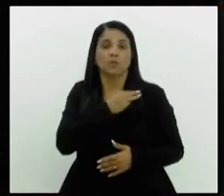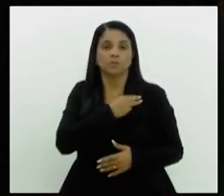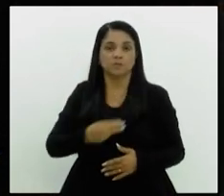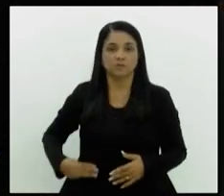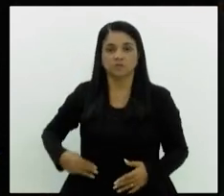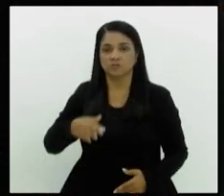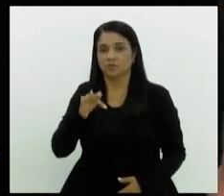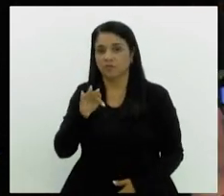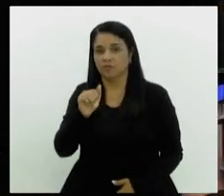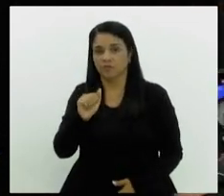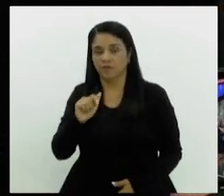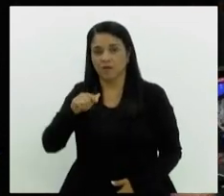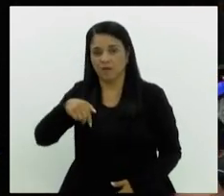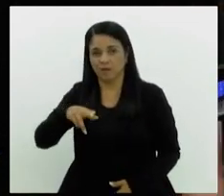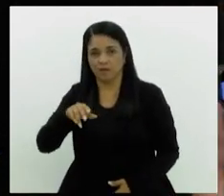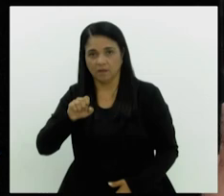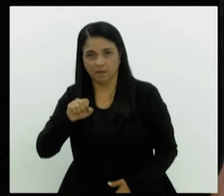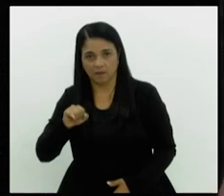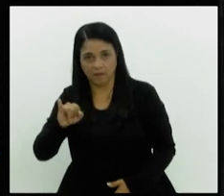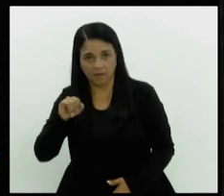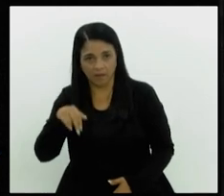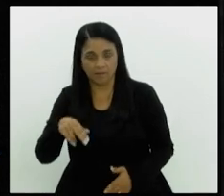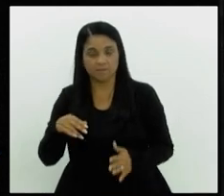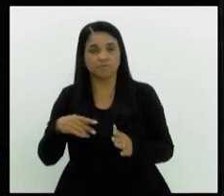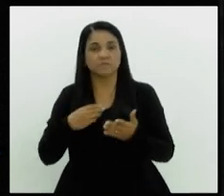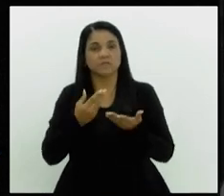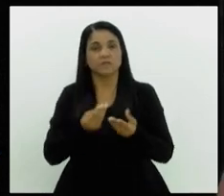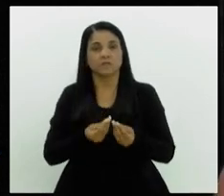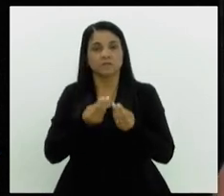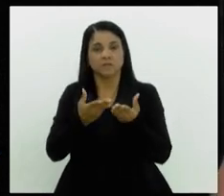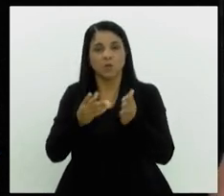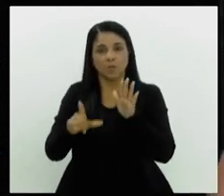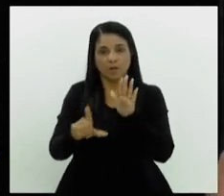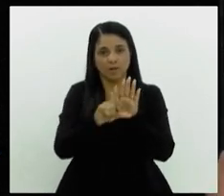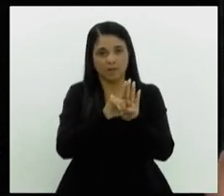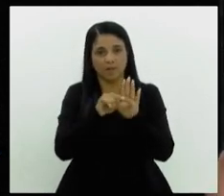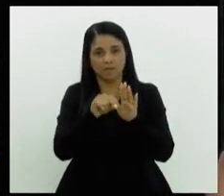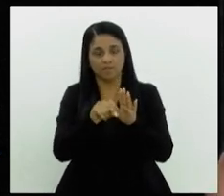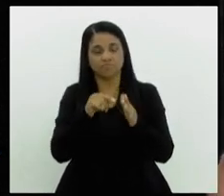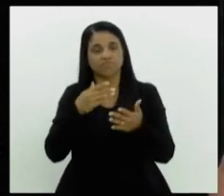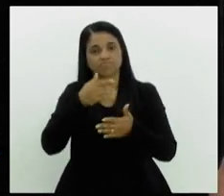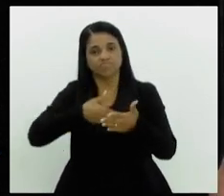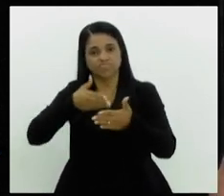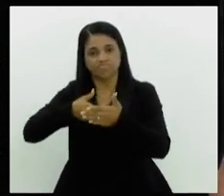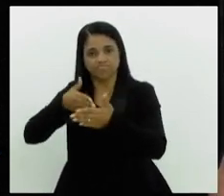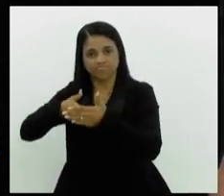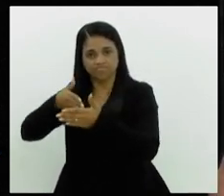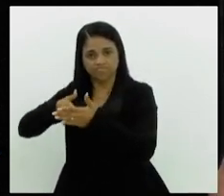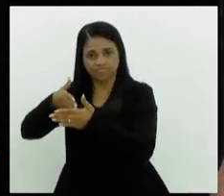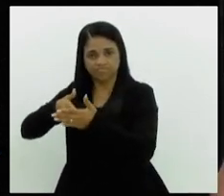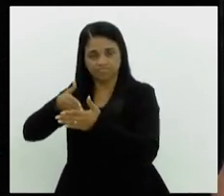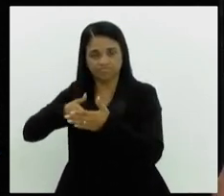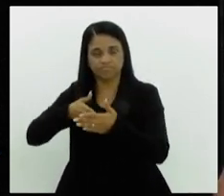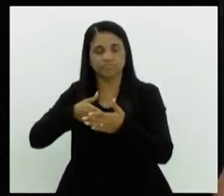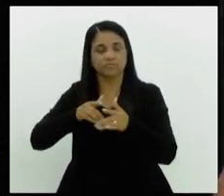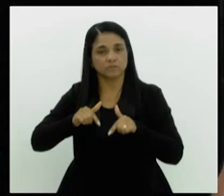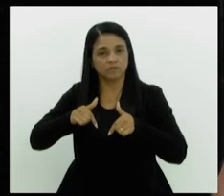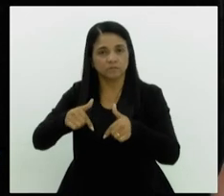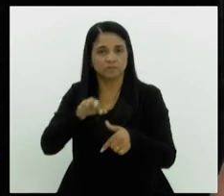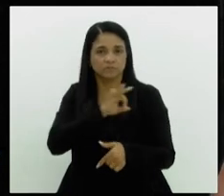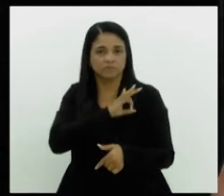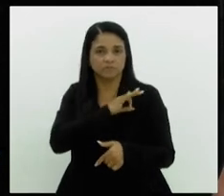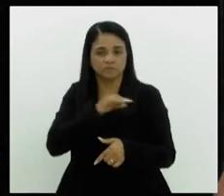Fachin, concedeu uma liminar restringindo as operações policiais nas áreas dominadas